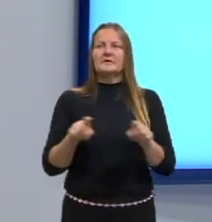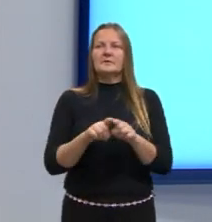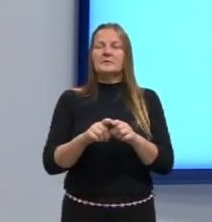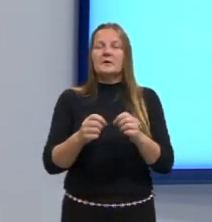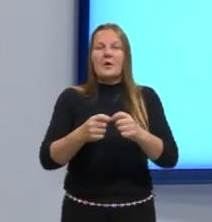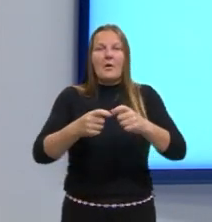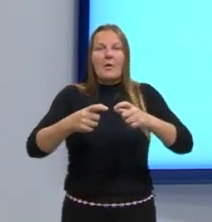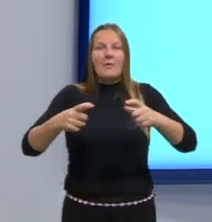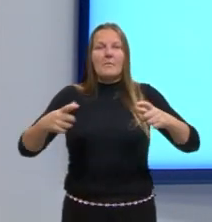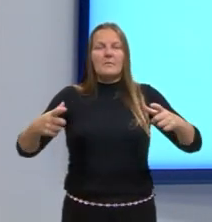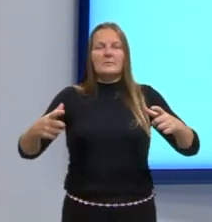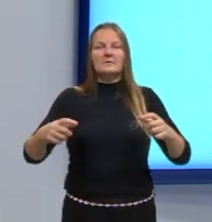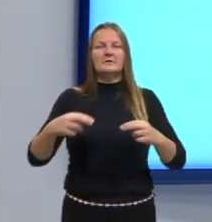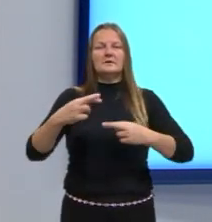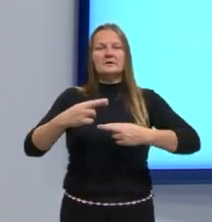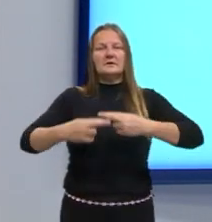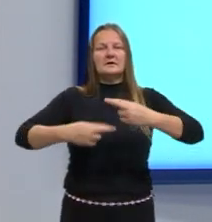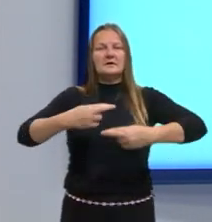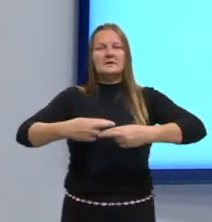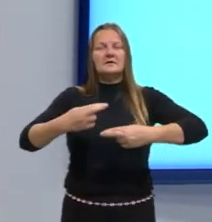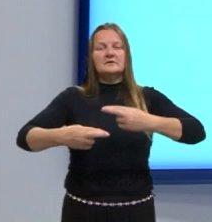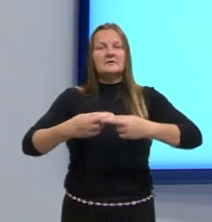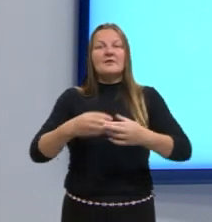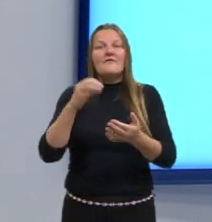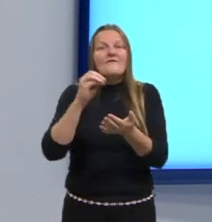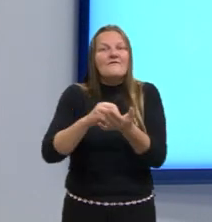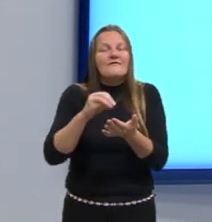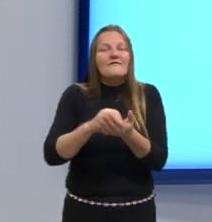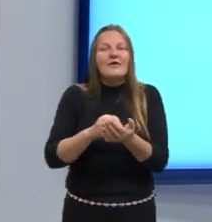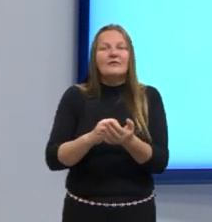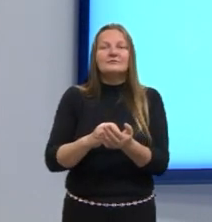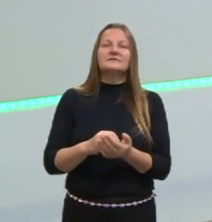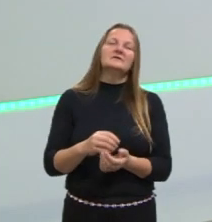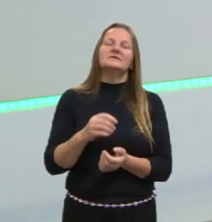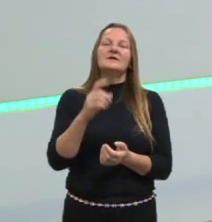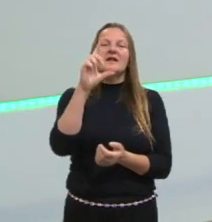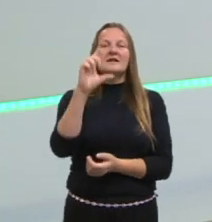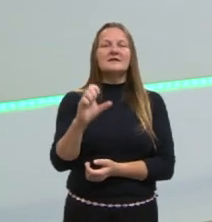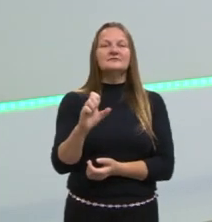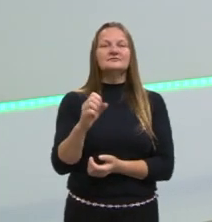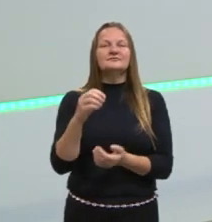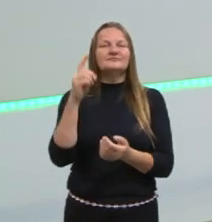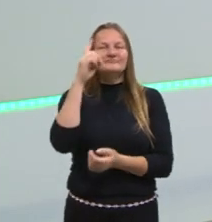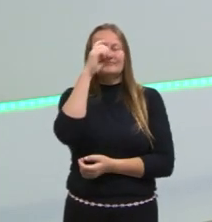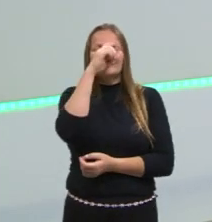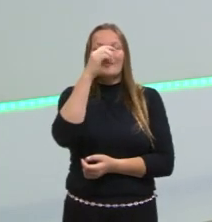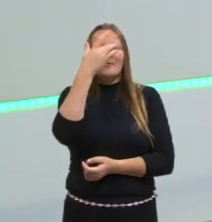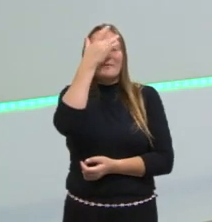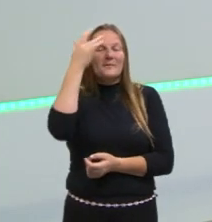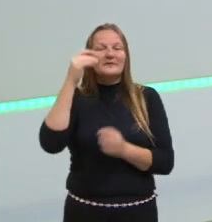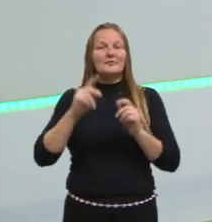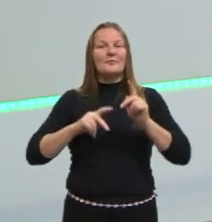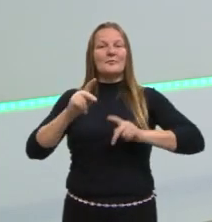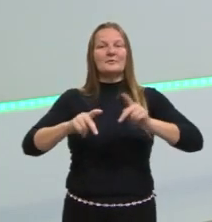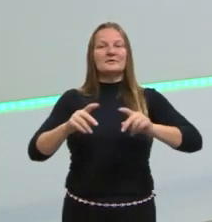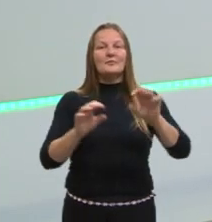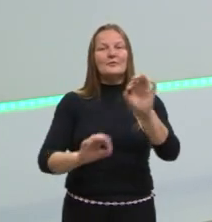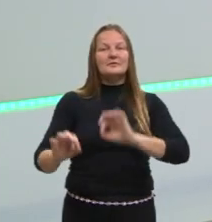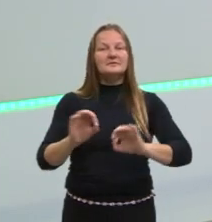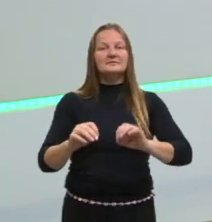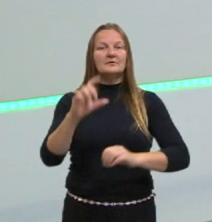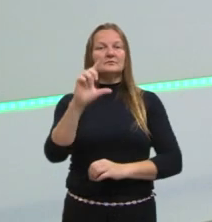né porque existem muitos lugares que não existe essa coleta seletiva e dificulta a população de organizar